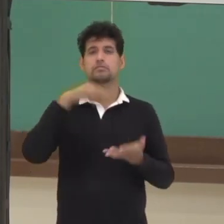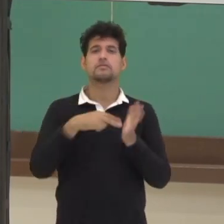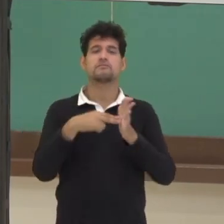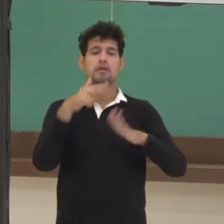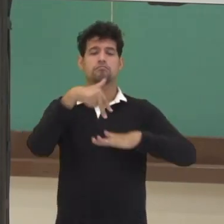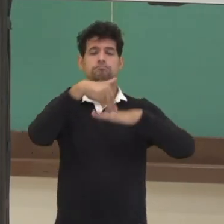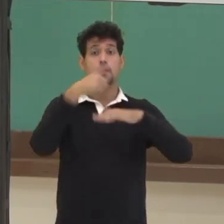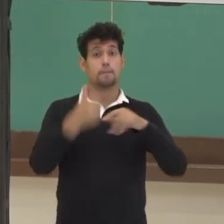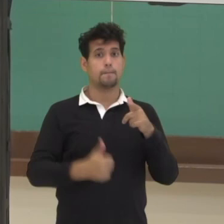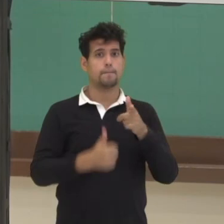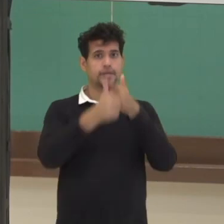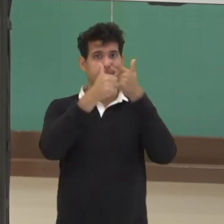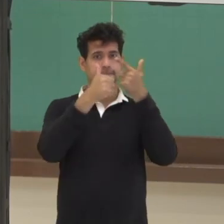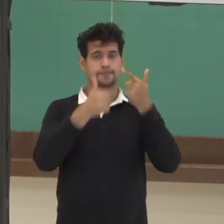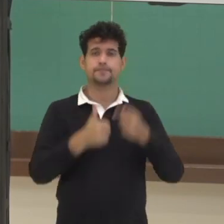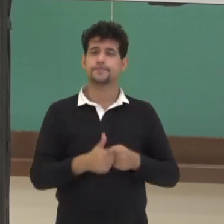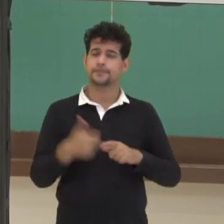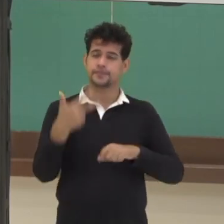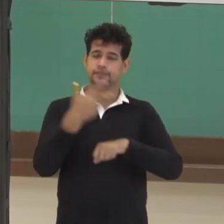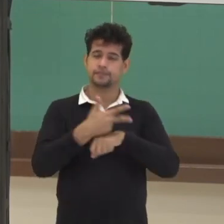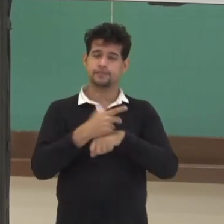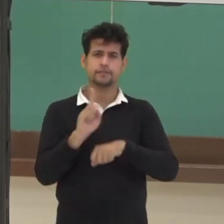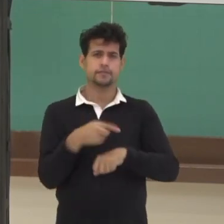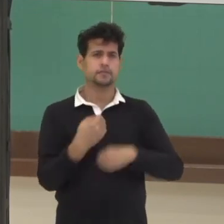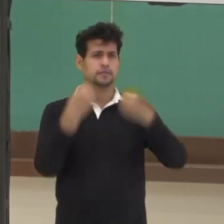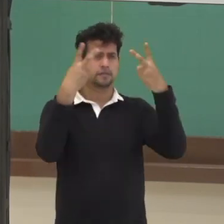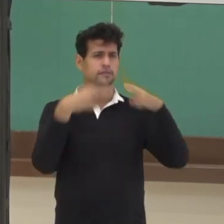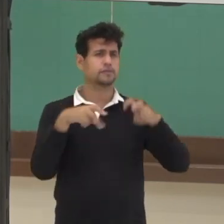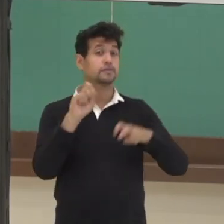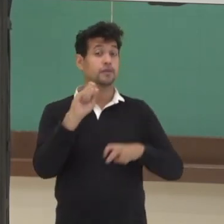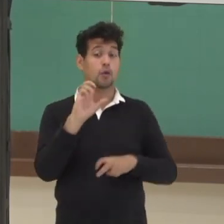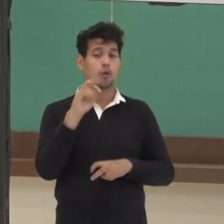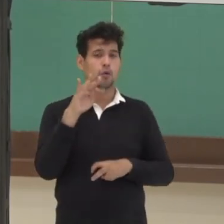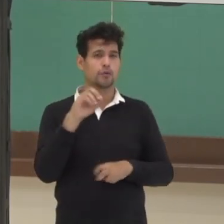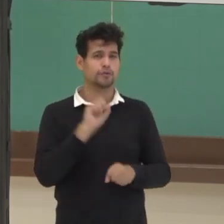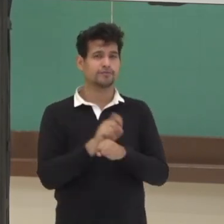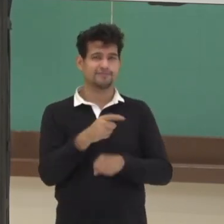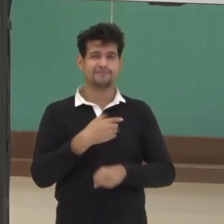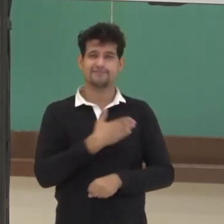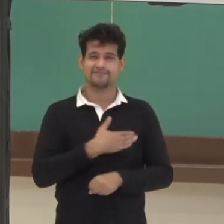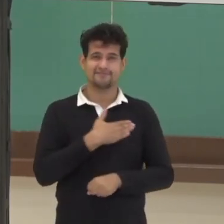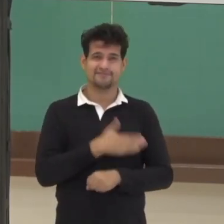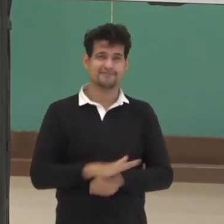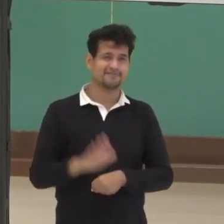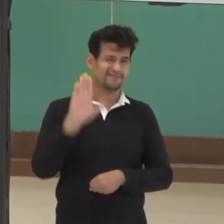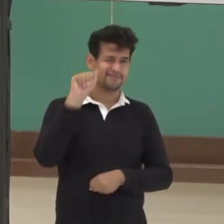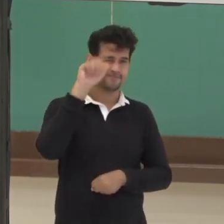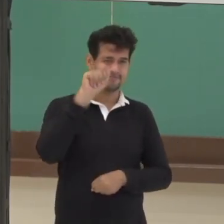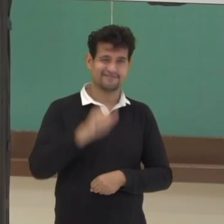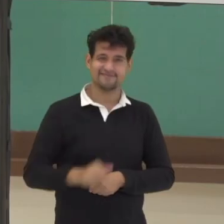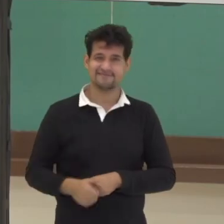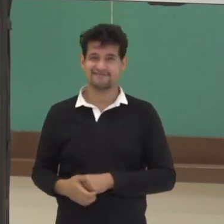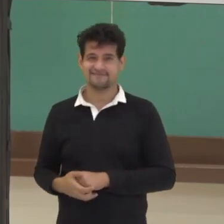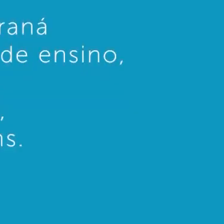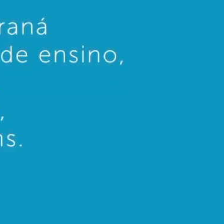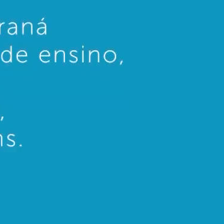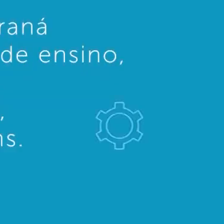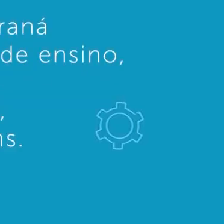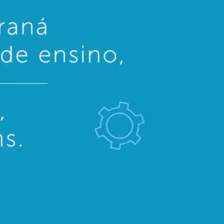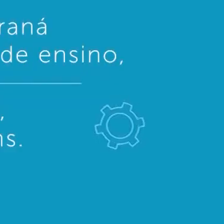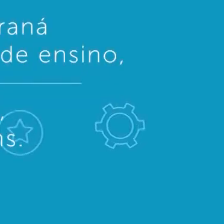protagonista. Neste vídeo, falamos sobre conto. Espero que vocês tenham gostado e até breve.